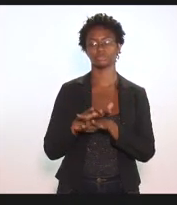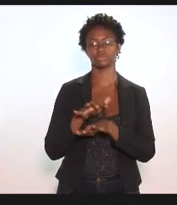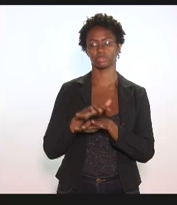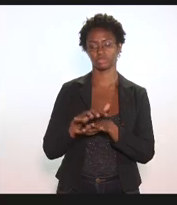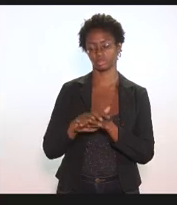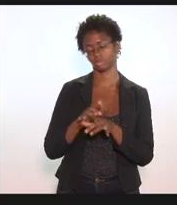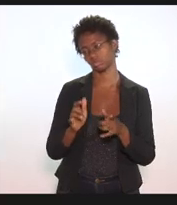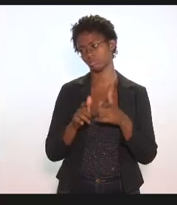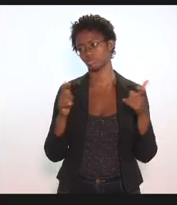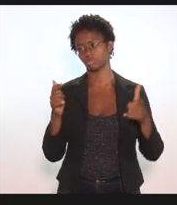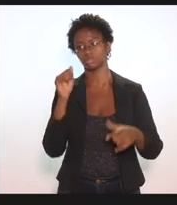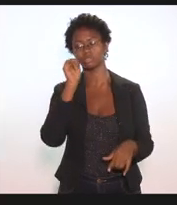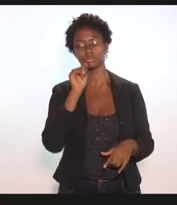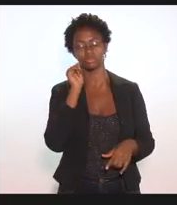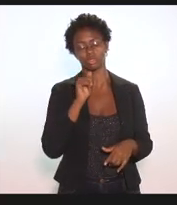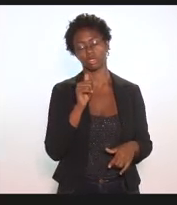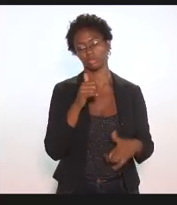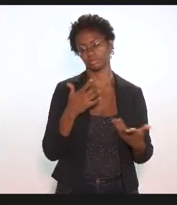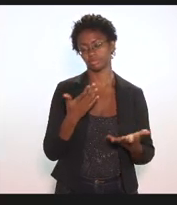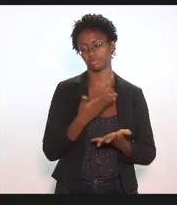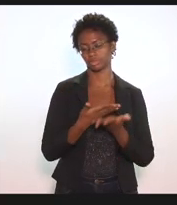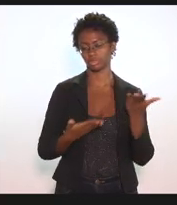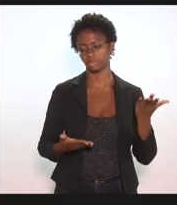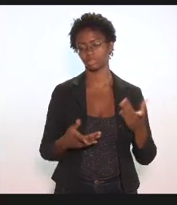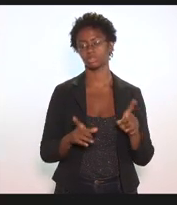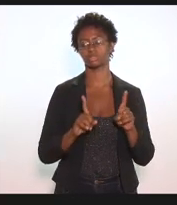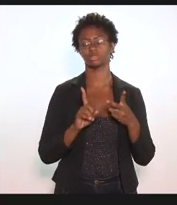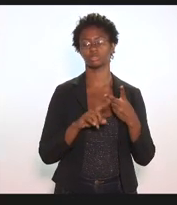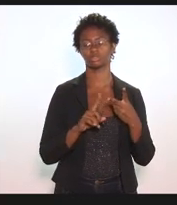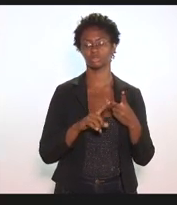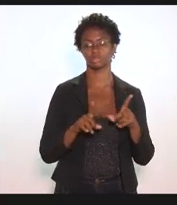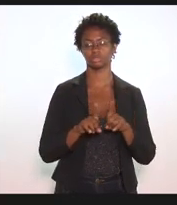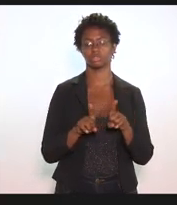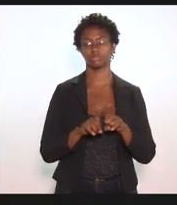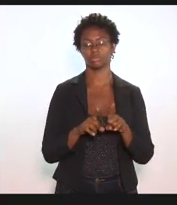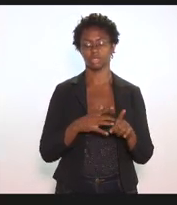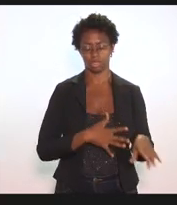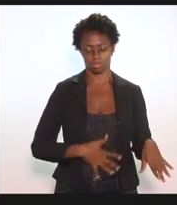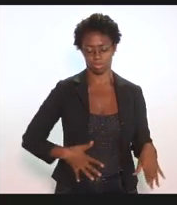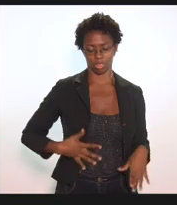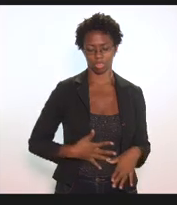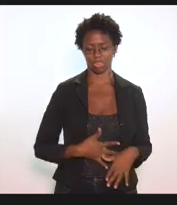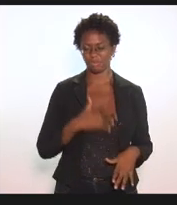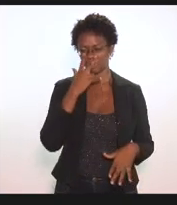né? Há um ressecamento dos seus órgãos, né?